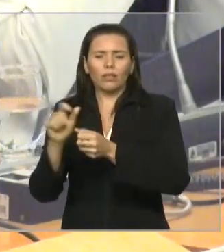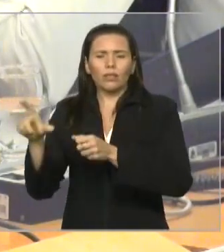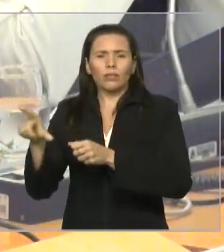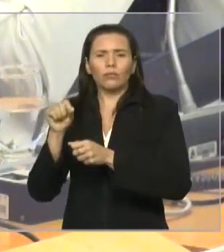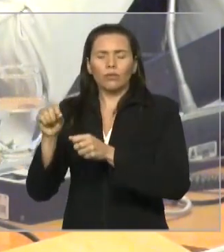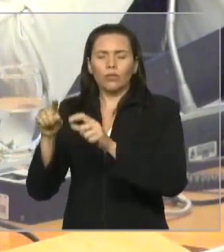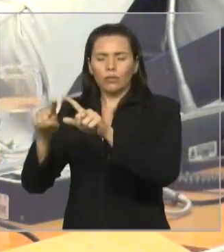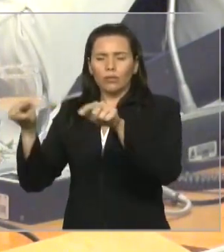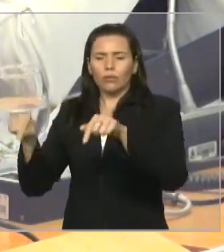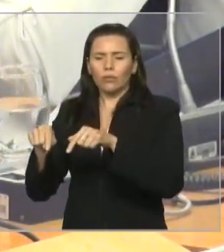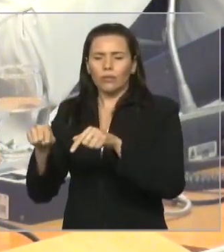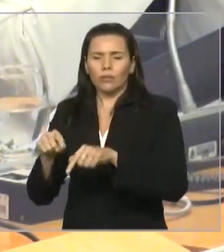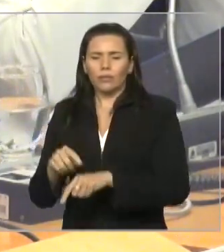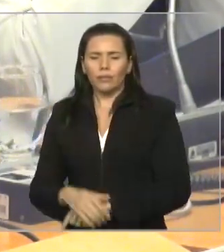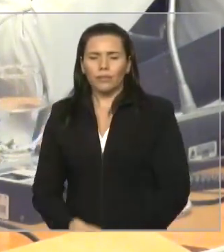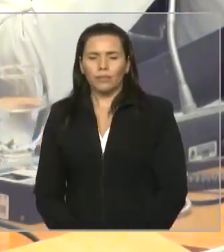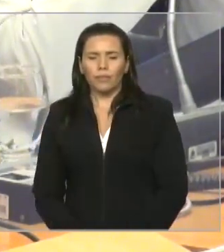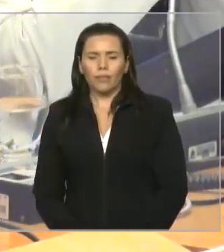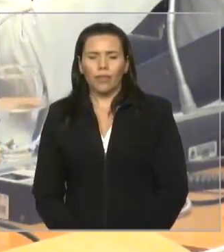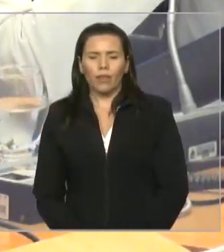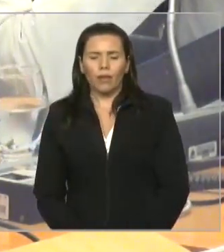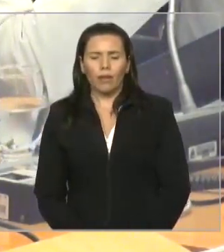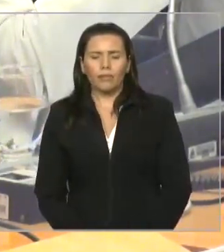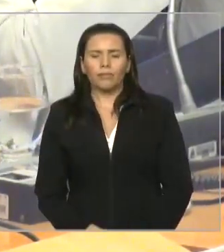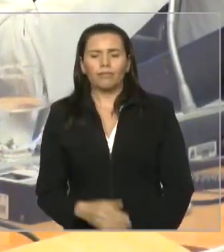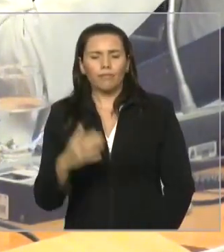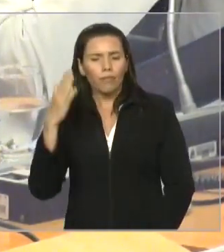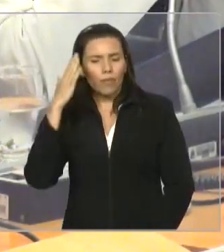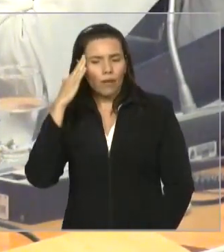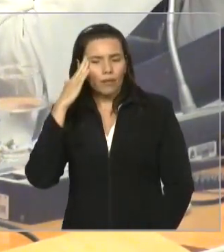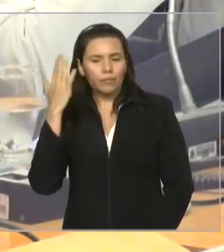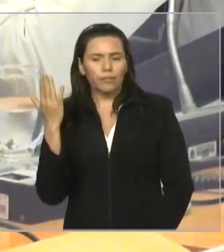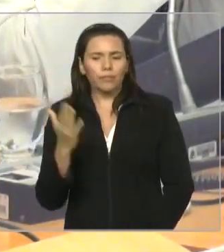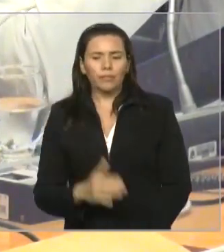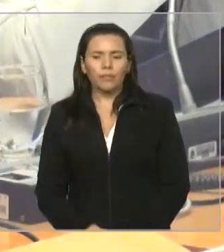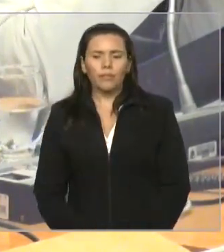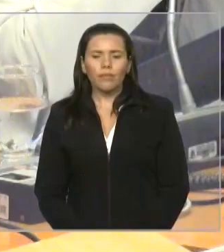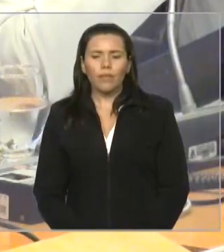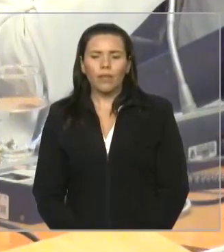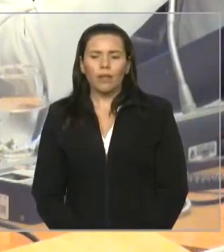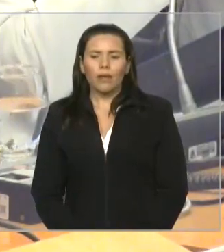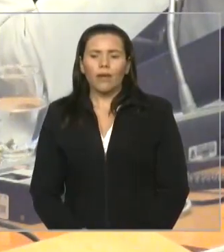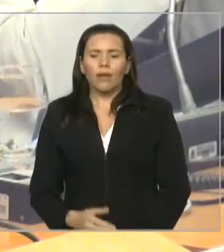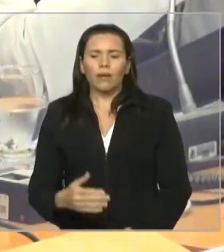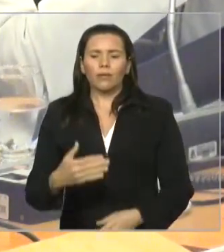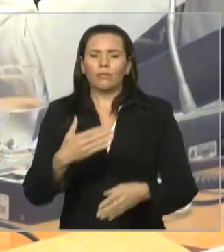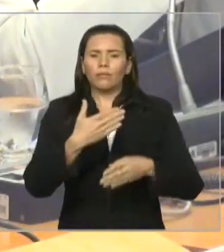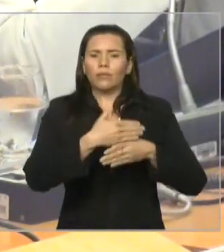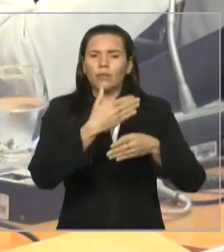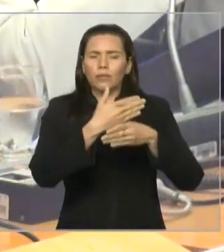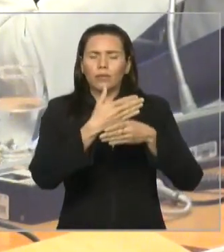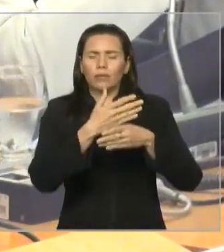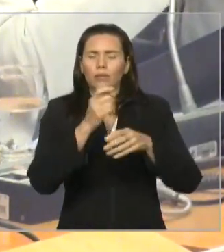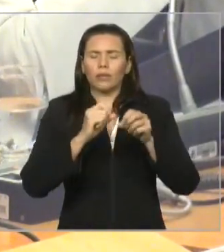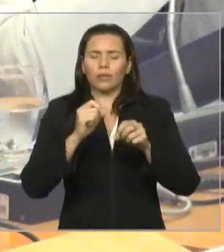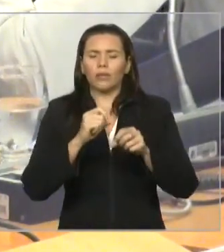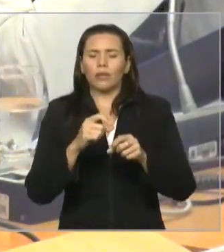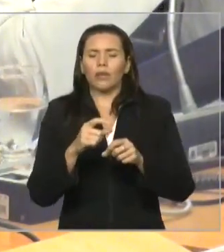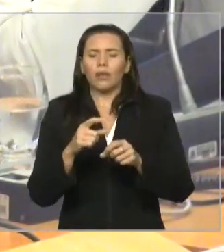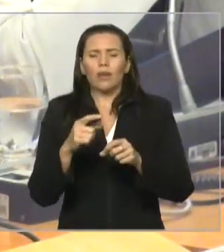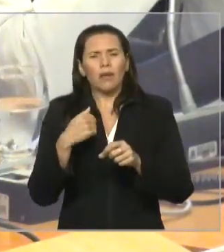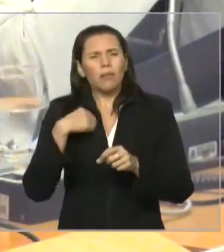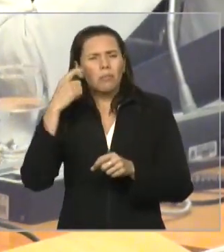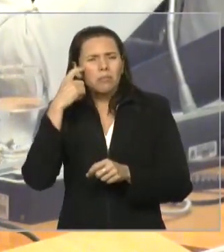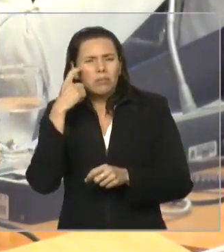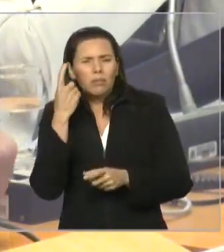ele passava por debaixo de uma cerca, a gente consertava a cerca, no outro dia ele pulava a cerca e ia. Eu acho que é uma medida que deve ser feita